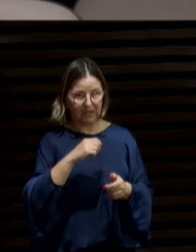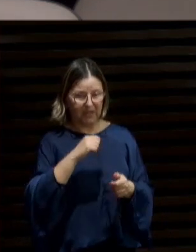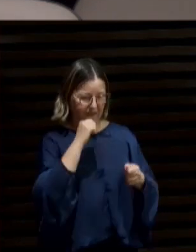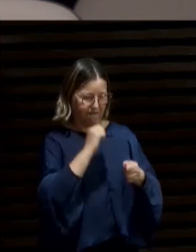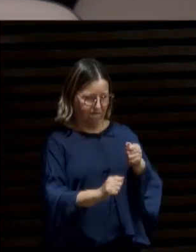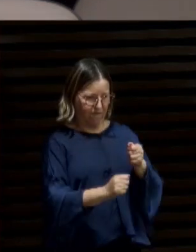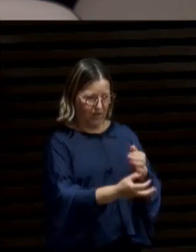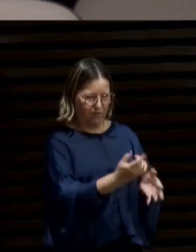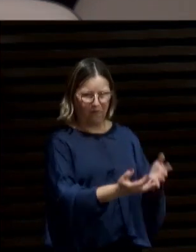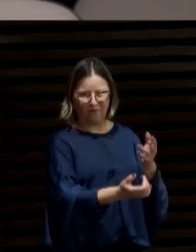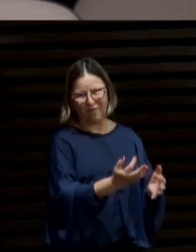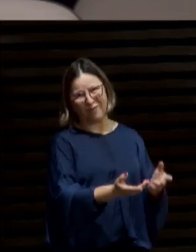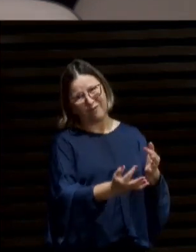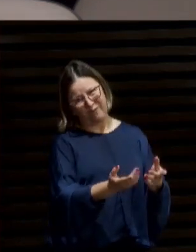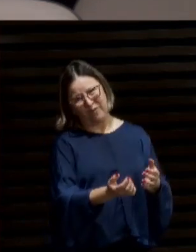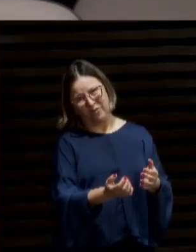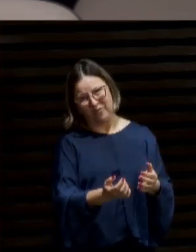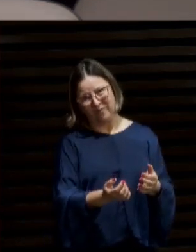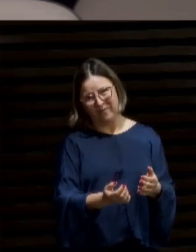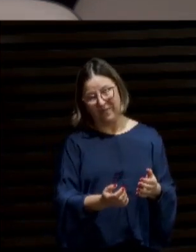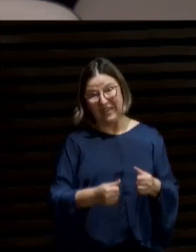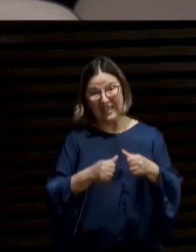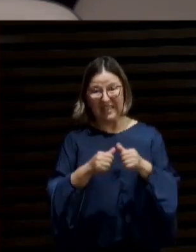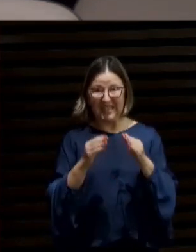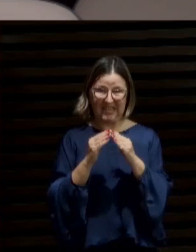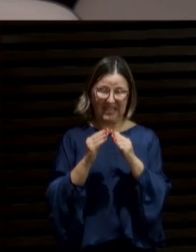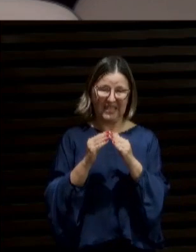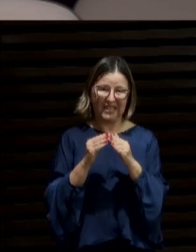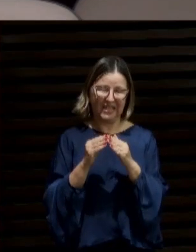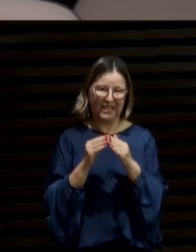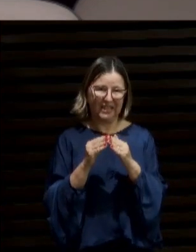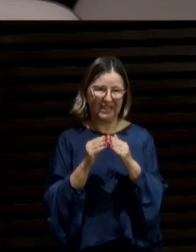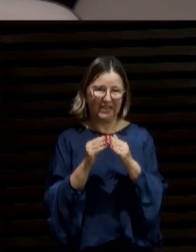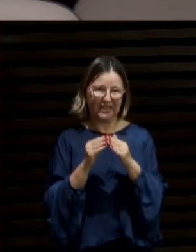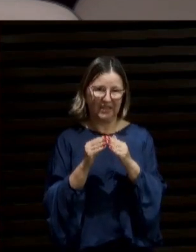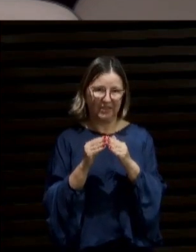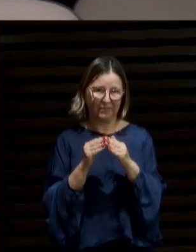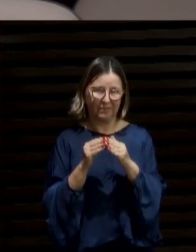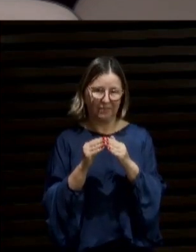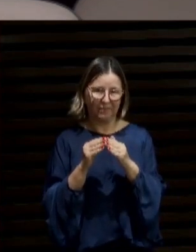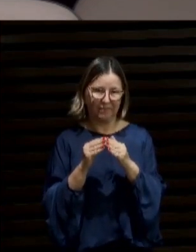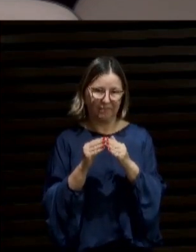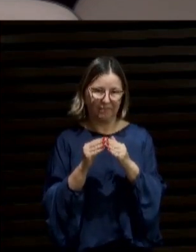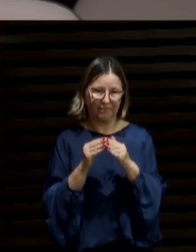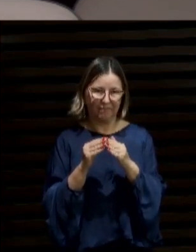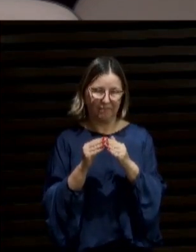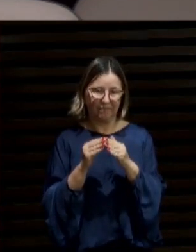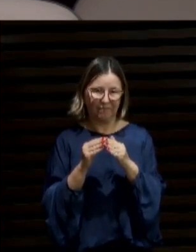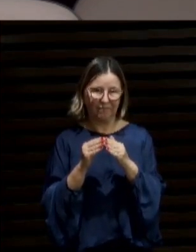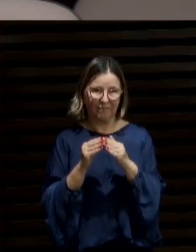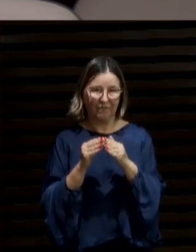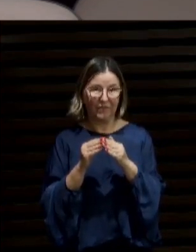quebrou, porque essas casas seriam dadas dentro de poucos dias pelo presidente da República,